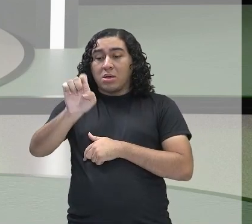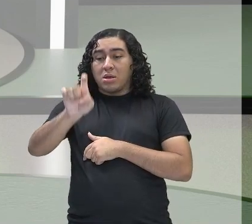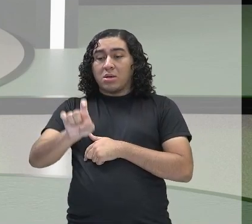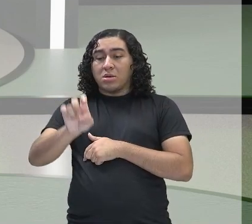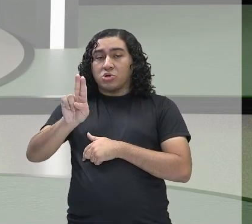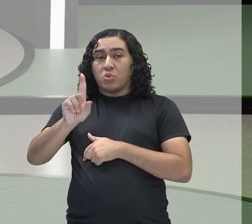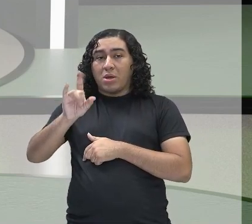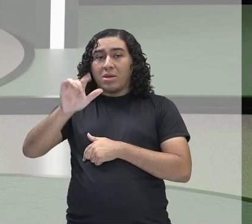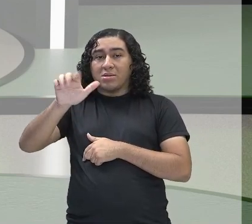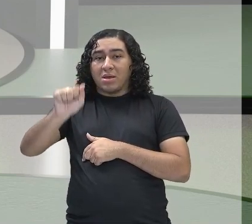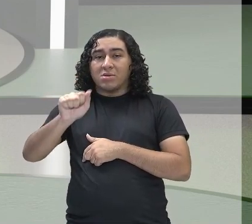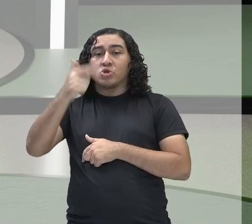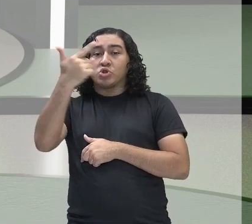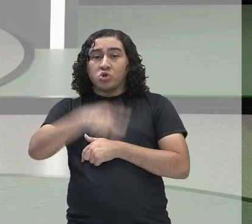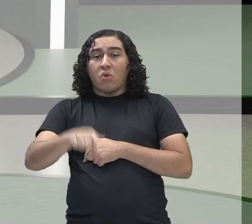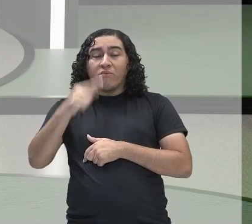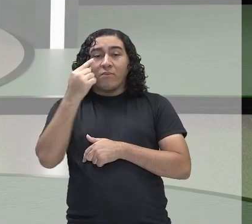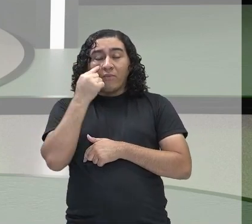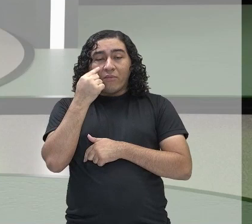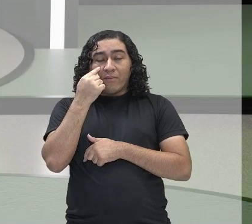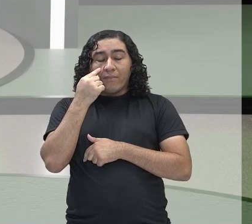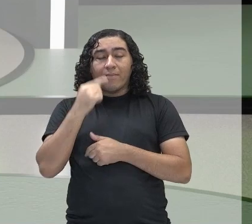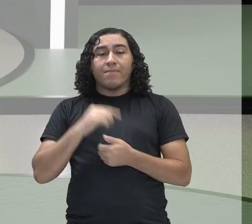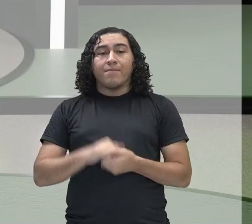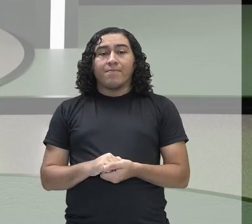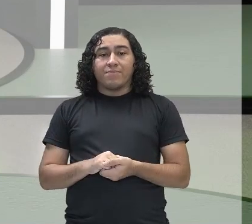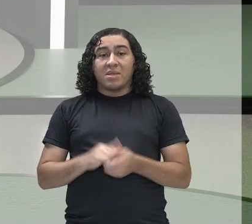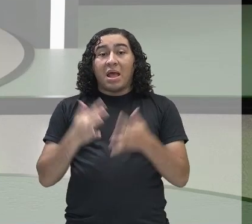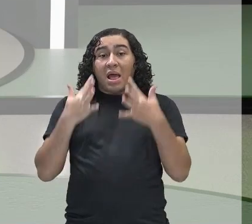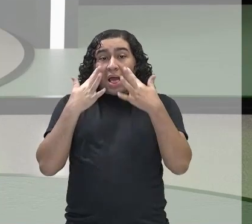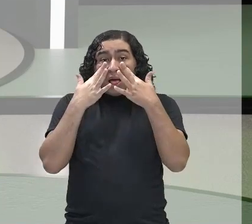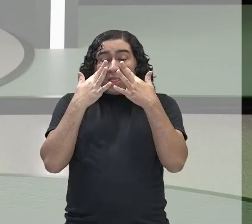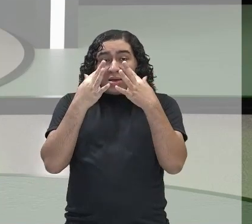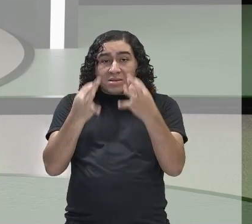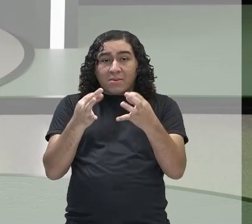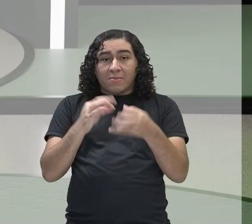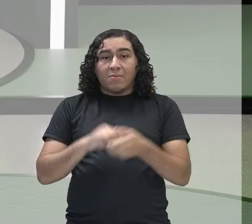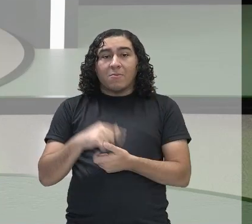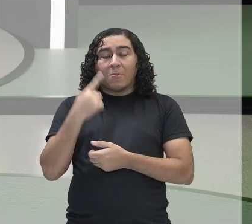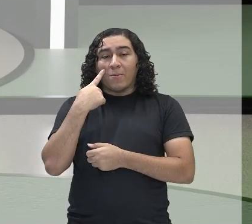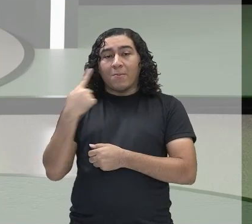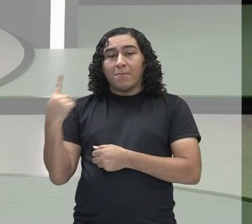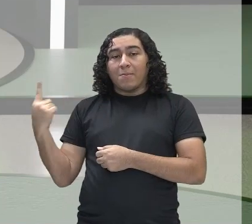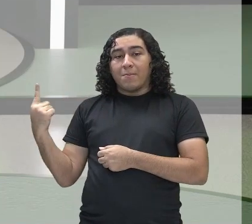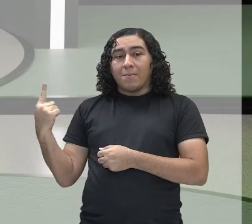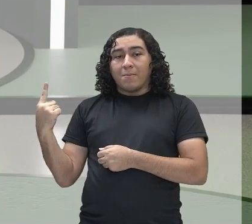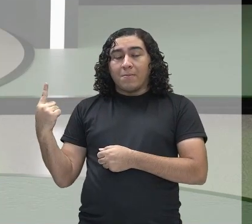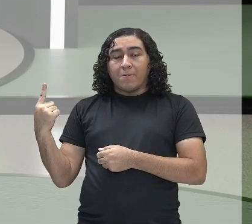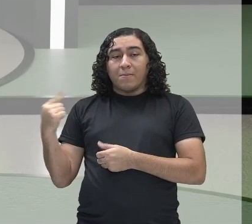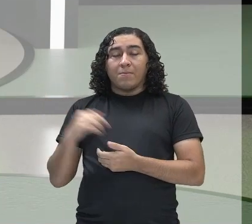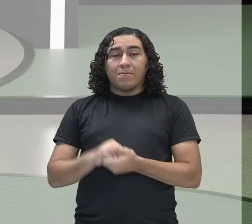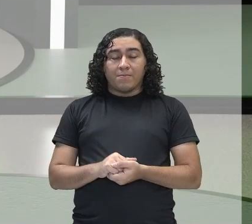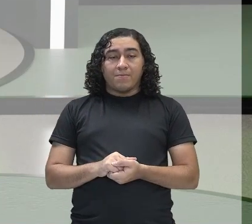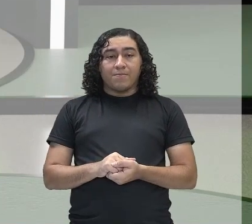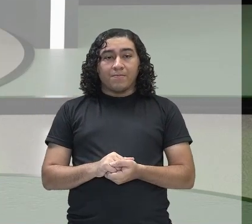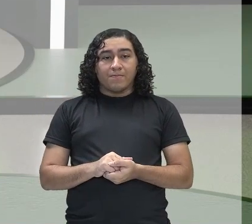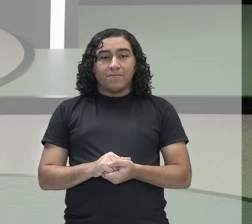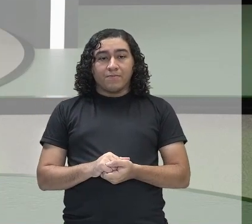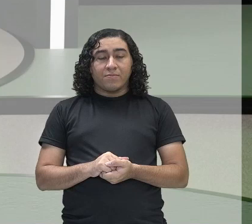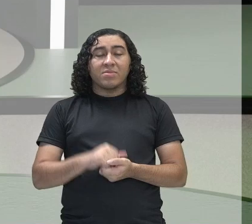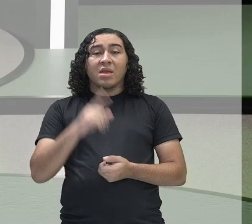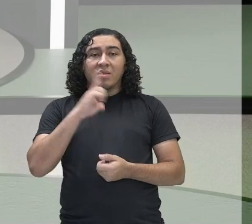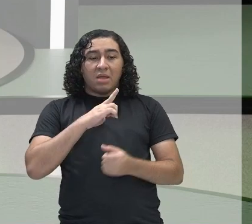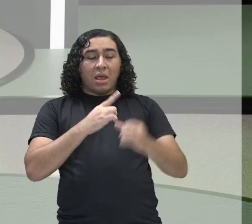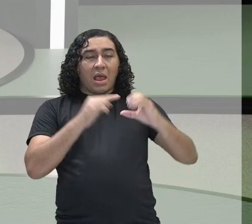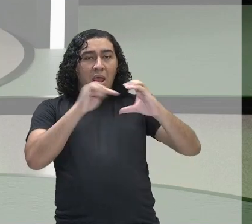aqui novamente como é que acontece esse processo né vai vai aparecer aqui pra gente todas as etapas tem ali a célula